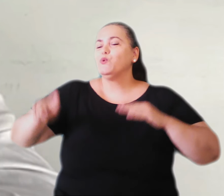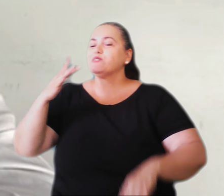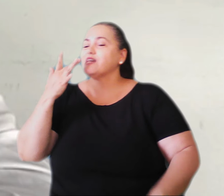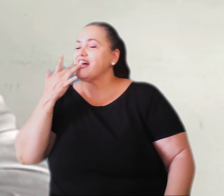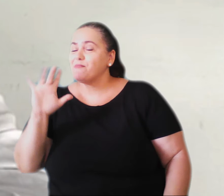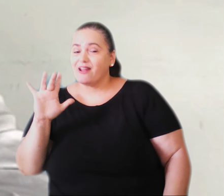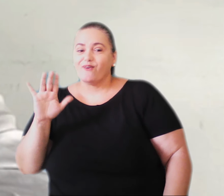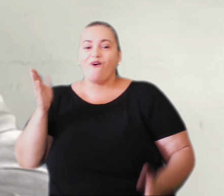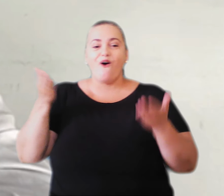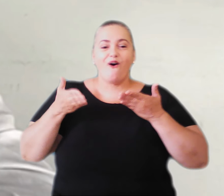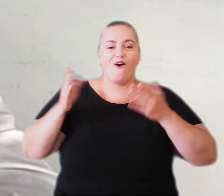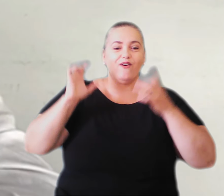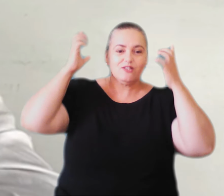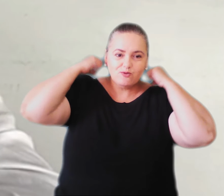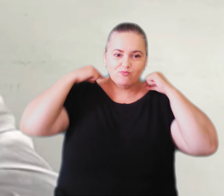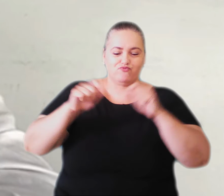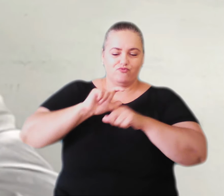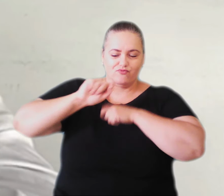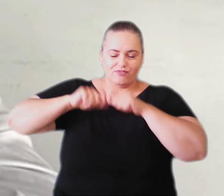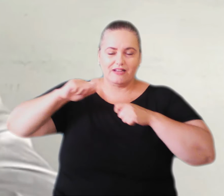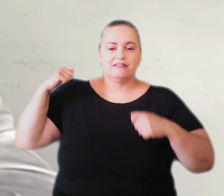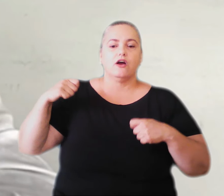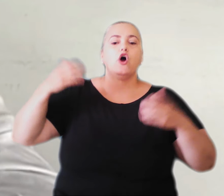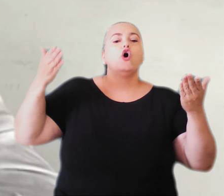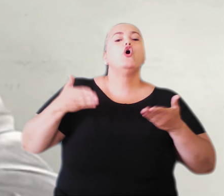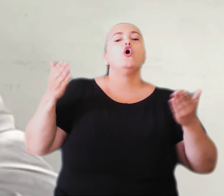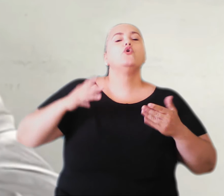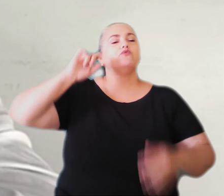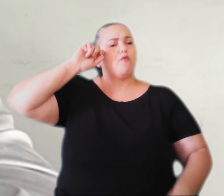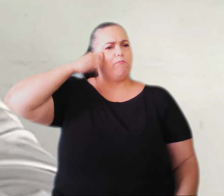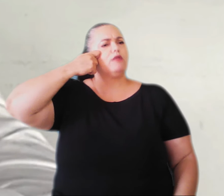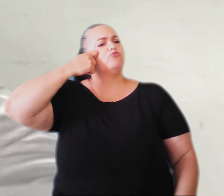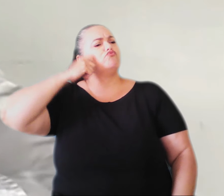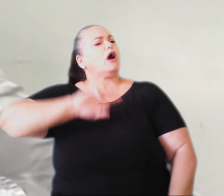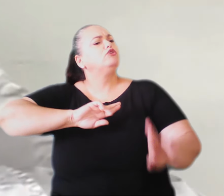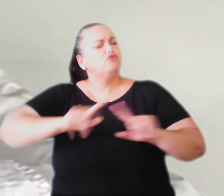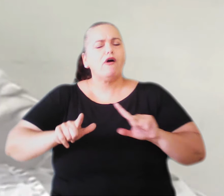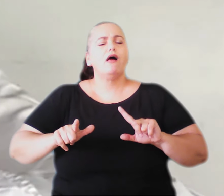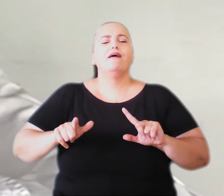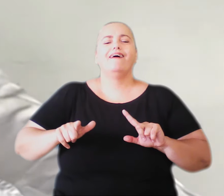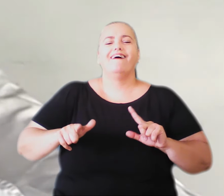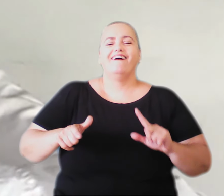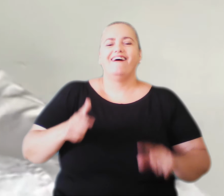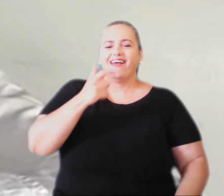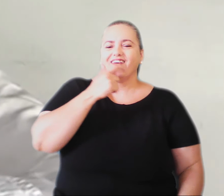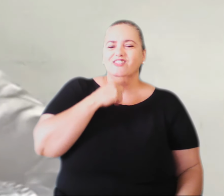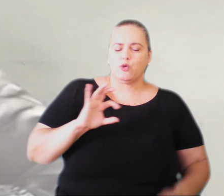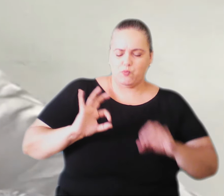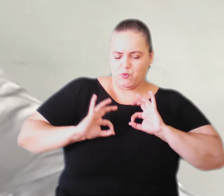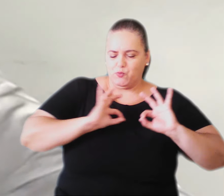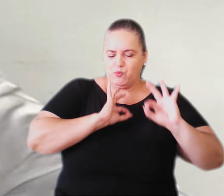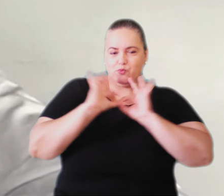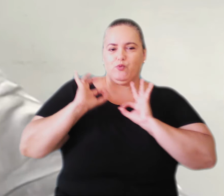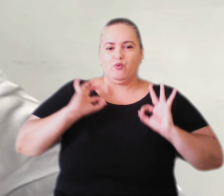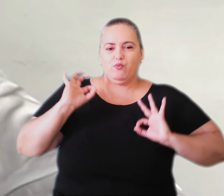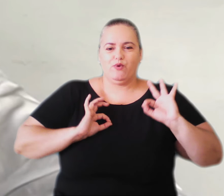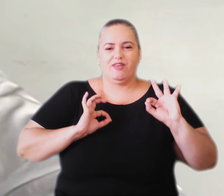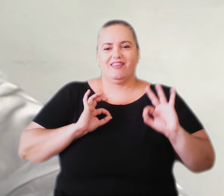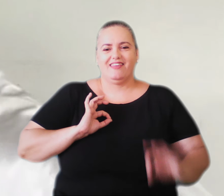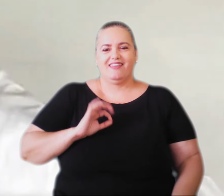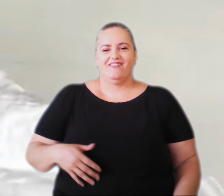não, vou até a minha mulher perguntou, mas eu tenho lenço branco, não, hoje eu vou com lenço preto aqui. Olha aí. Cheio de bolinha aqui. Até porque deu um contraste